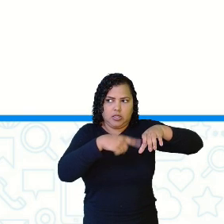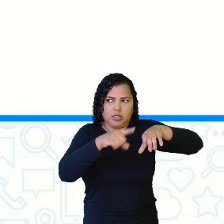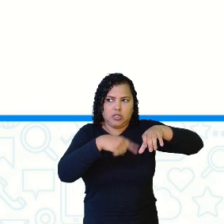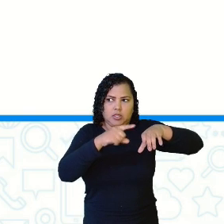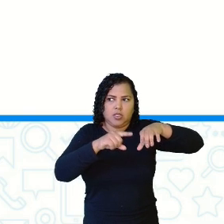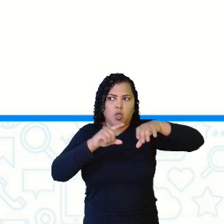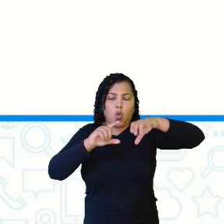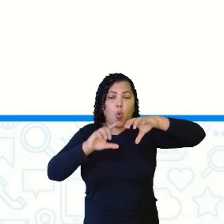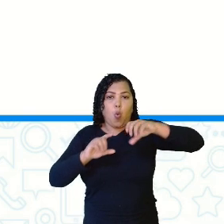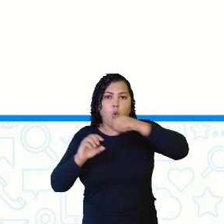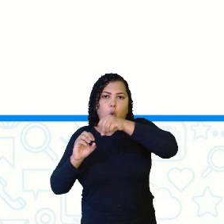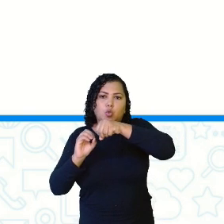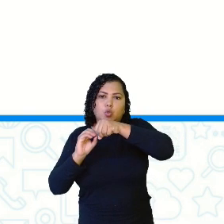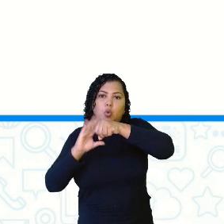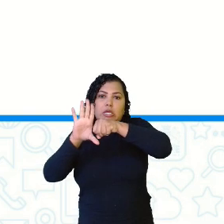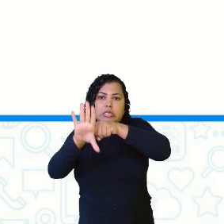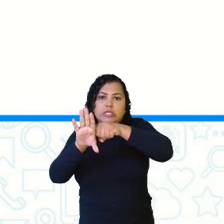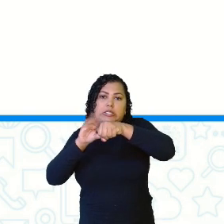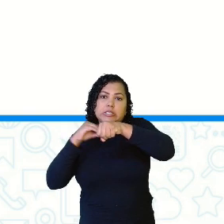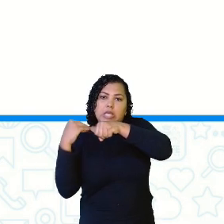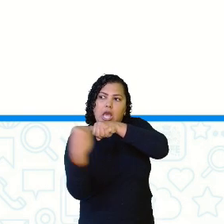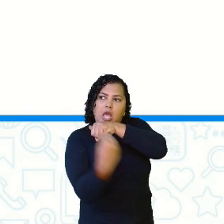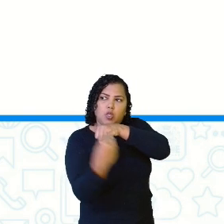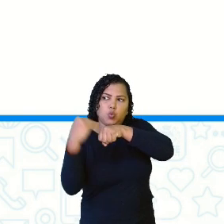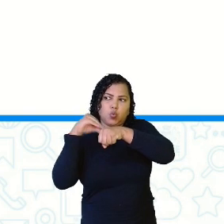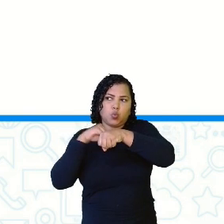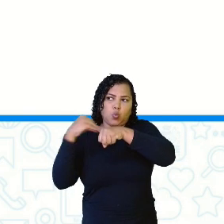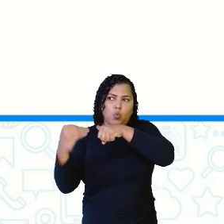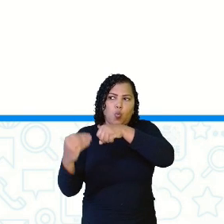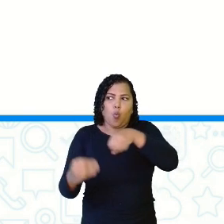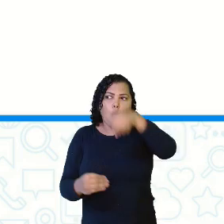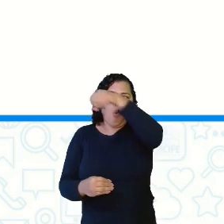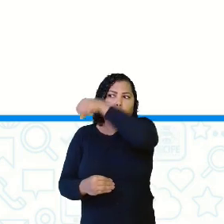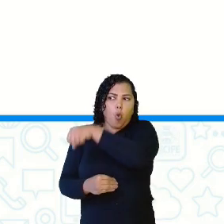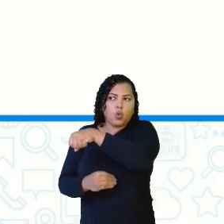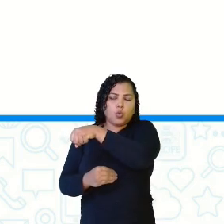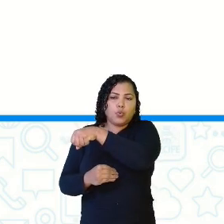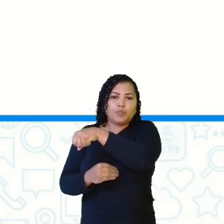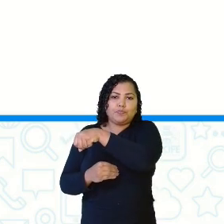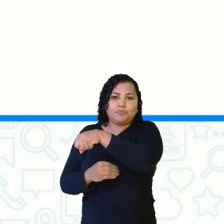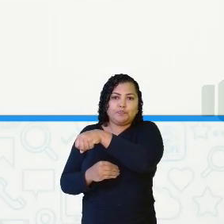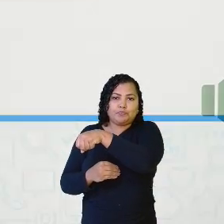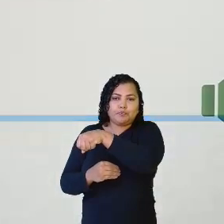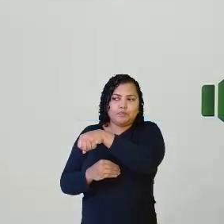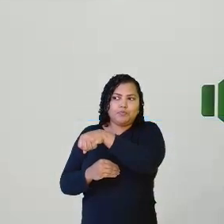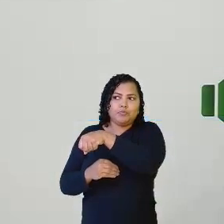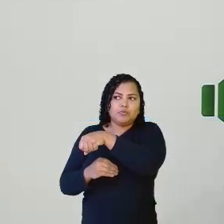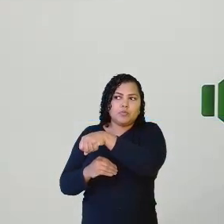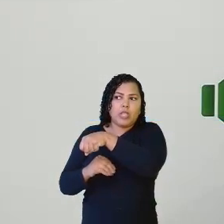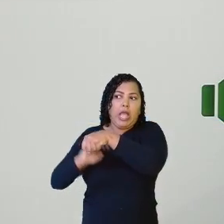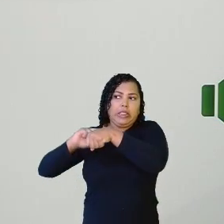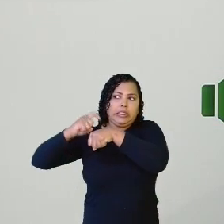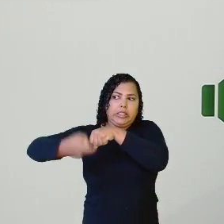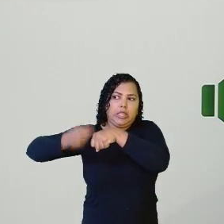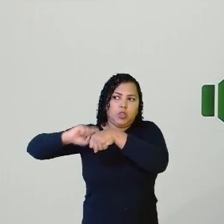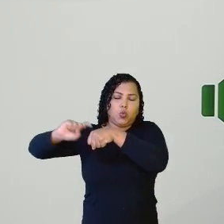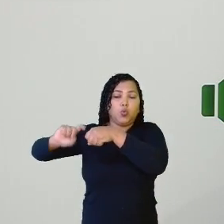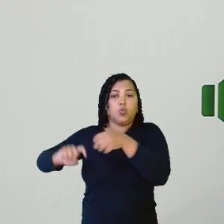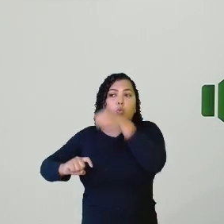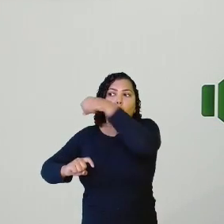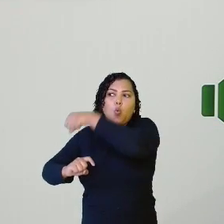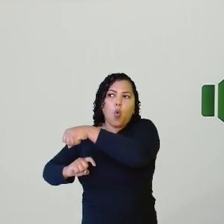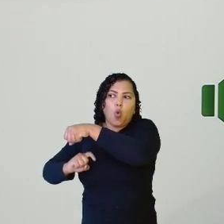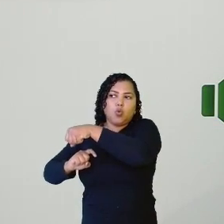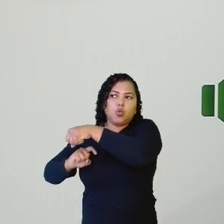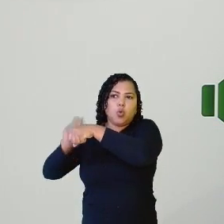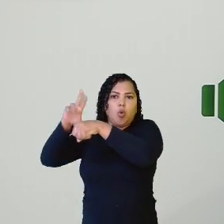astro e botei lá o nome dele, Plutão. Antigamente, há algum tempo atrás, Plutão também era